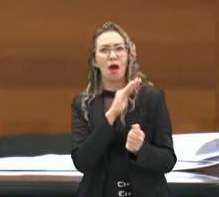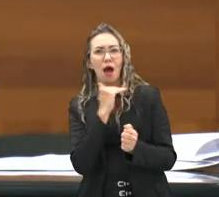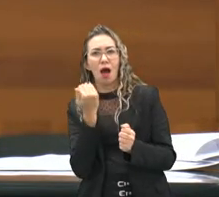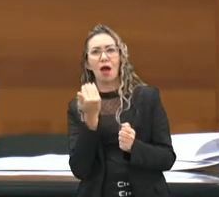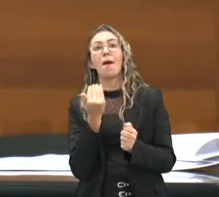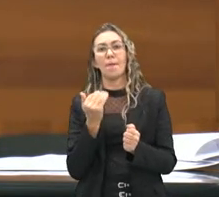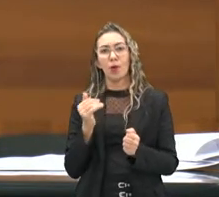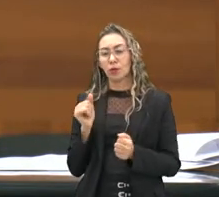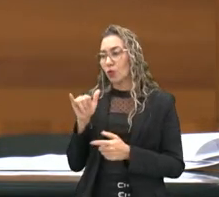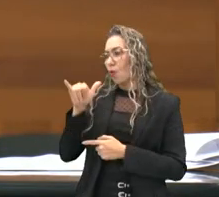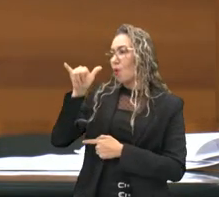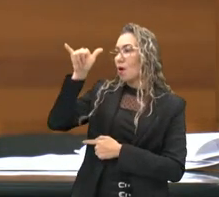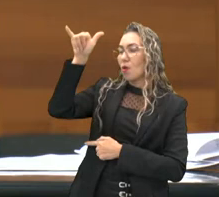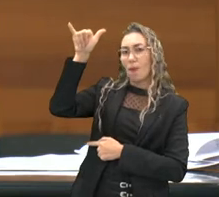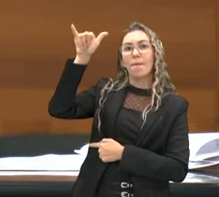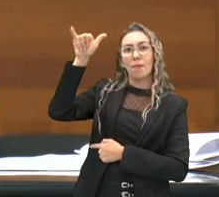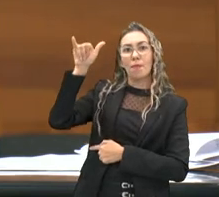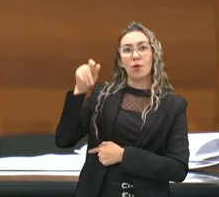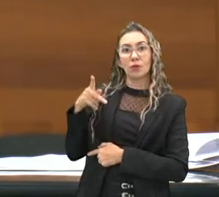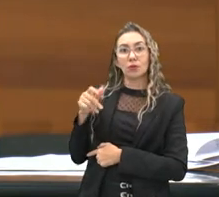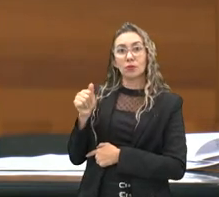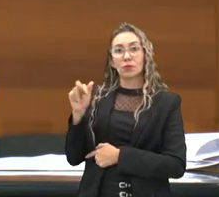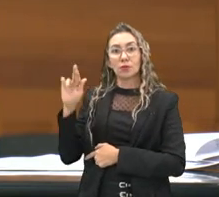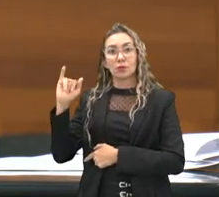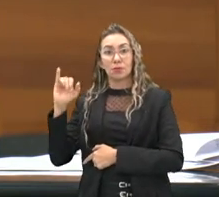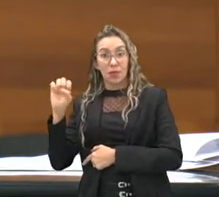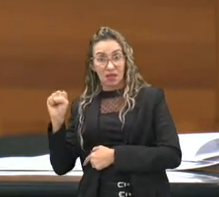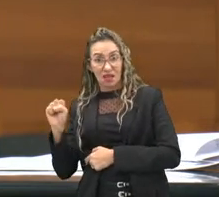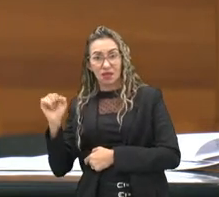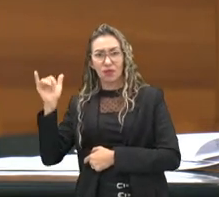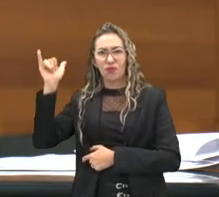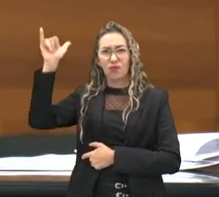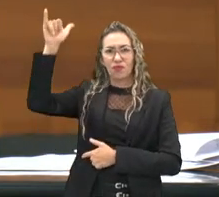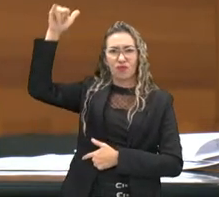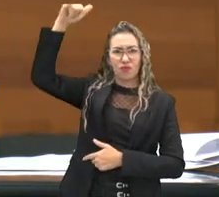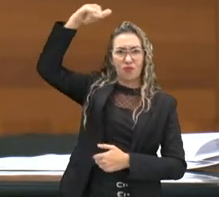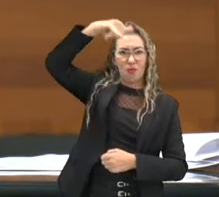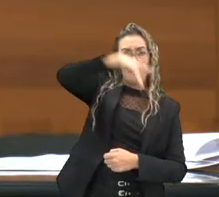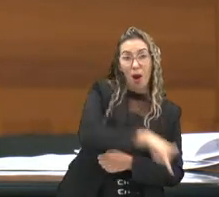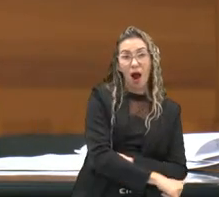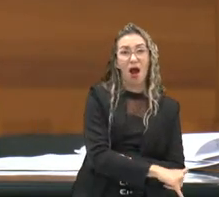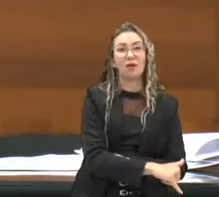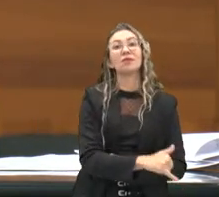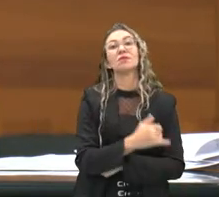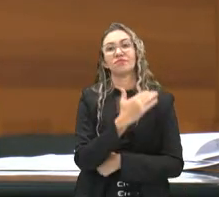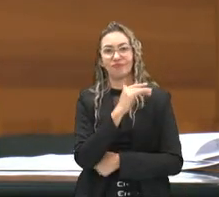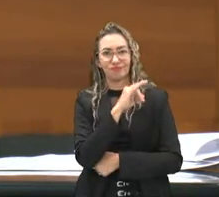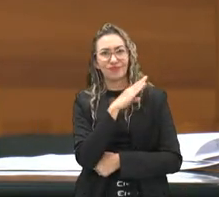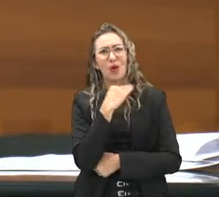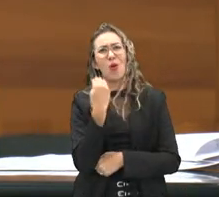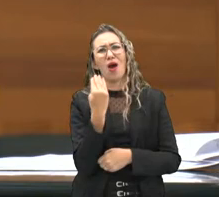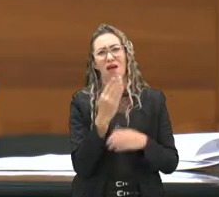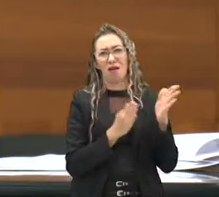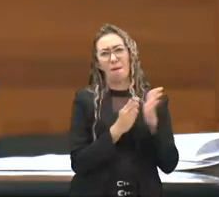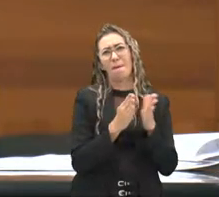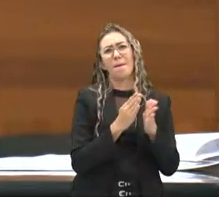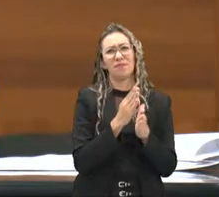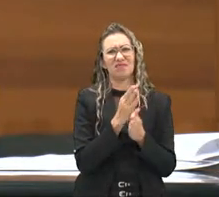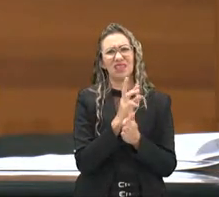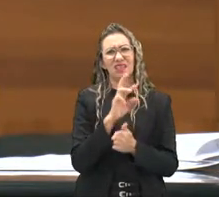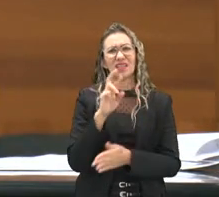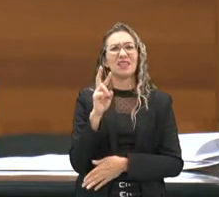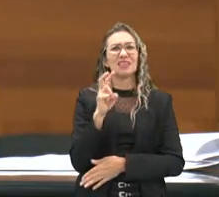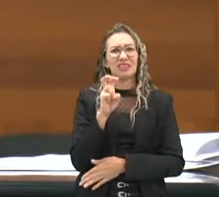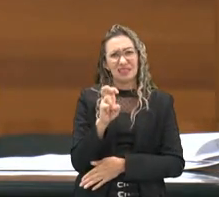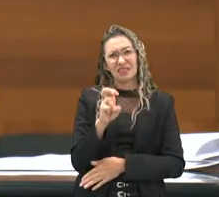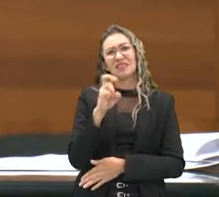Orly, em Paris, em terrível acidente aéreo, exatamente 50 anos atrás. Filinto nasceu no